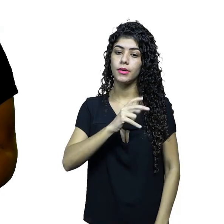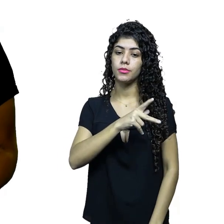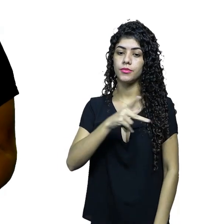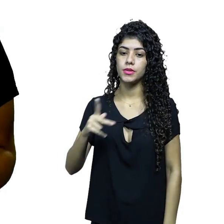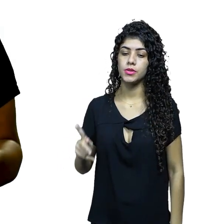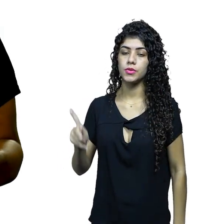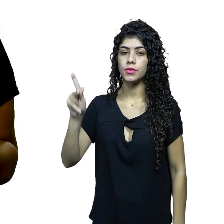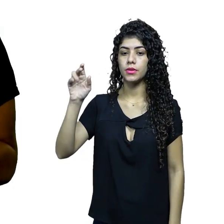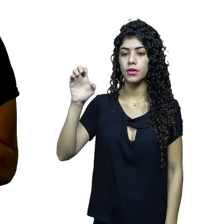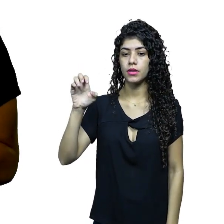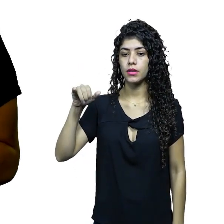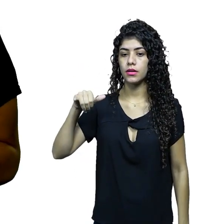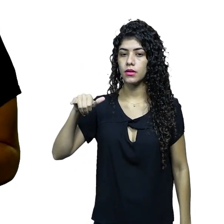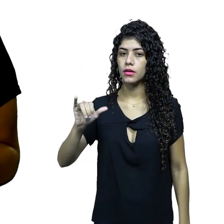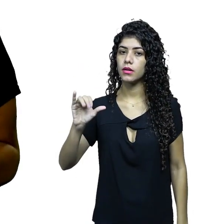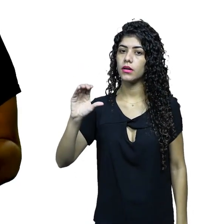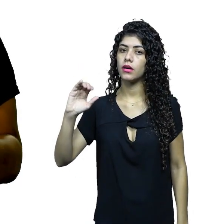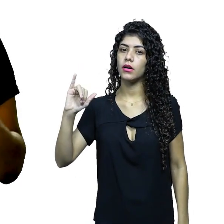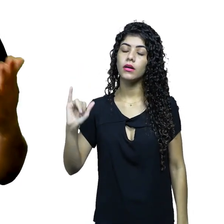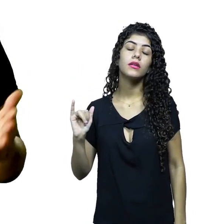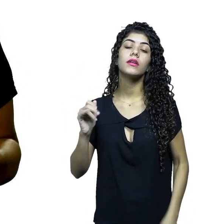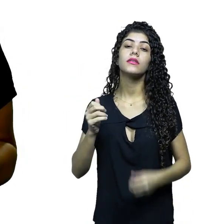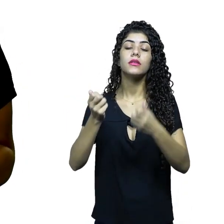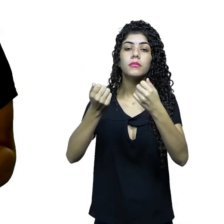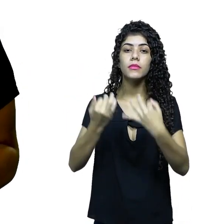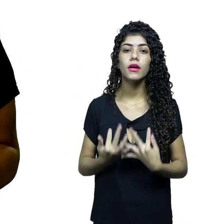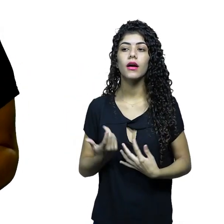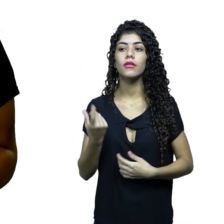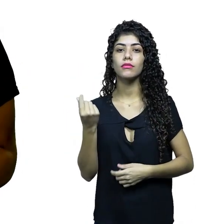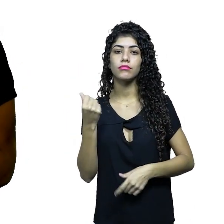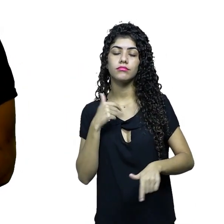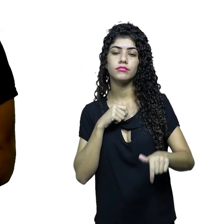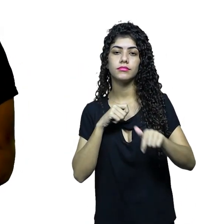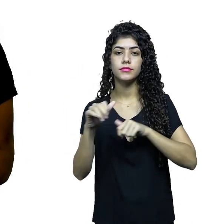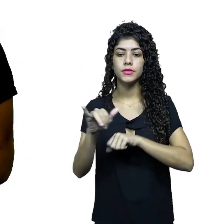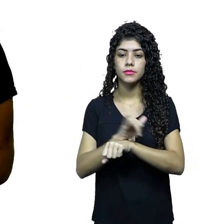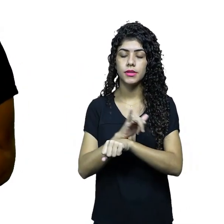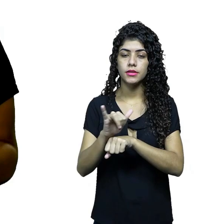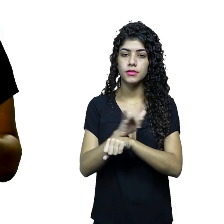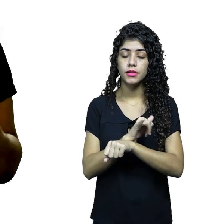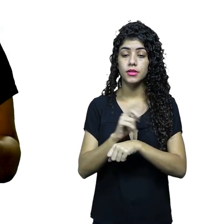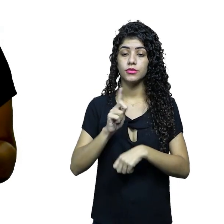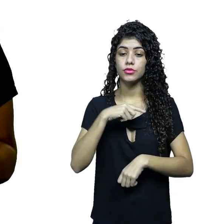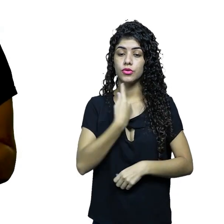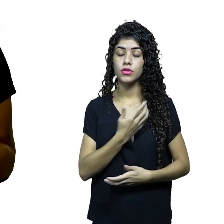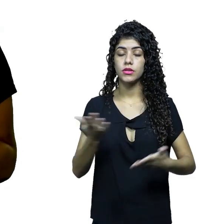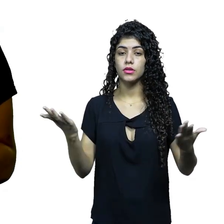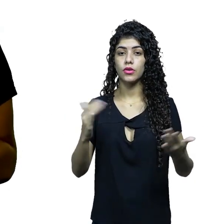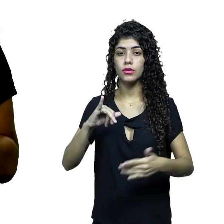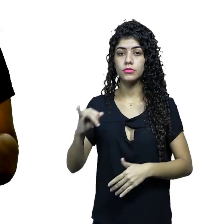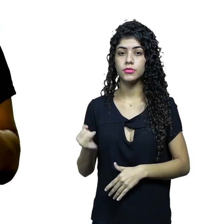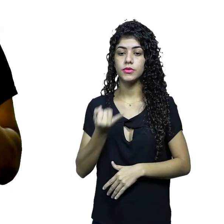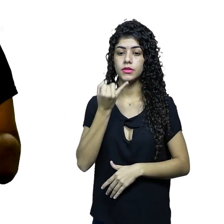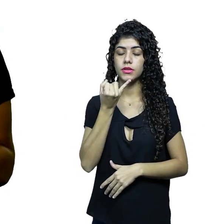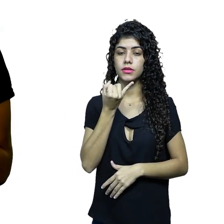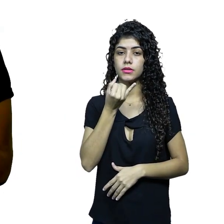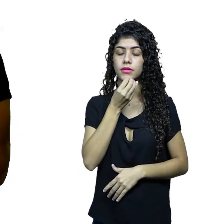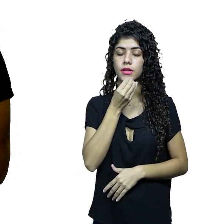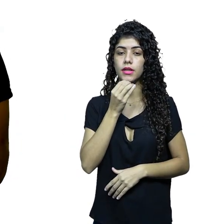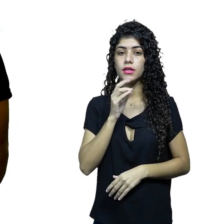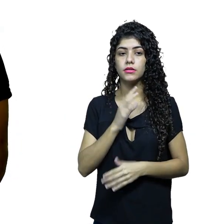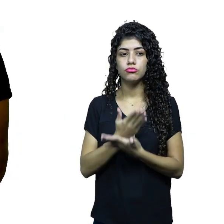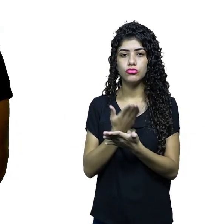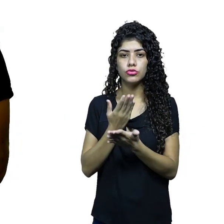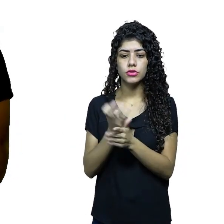professora Casey acabou de explicar para vocês os elementos financeiros e os elementos estratégicos. E nós vamos aproveitar para falar um pouquinho